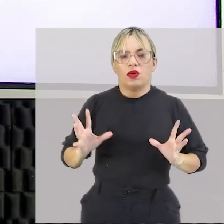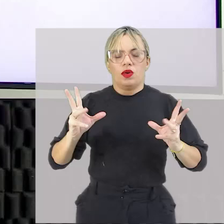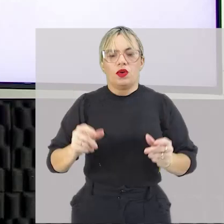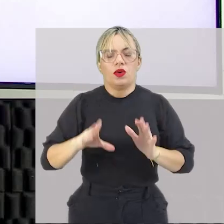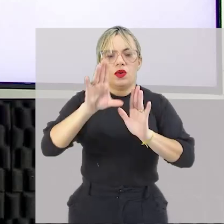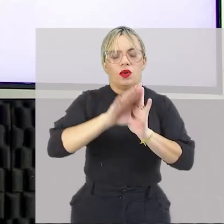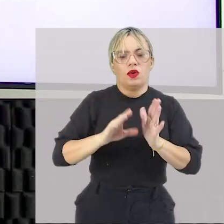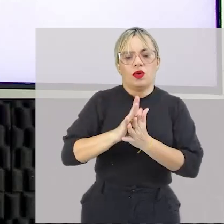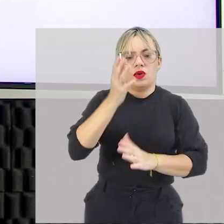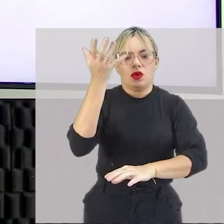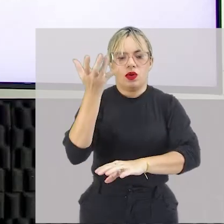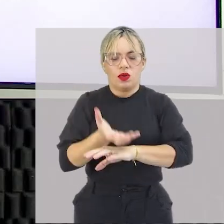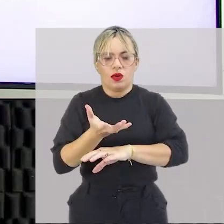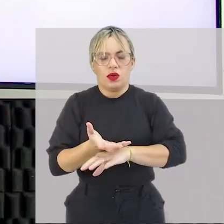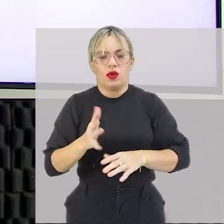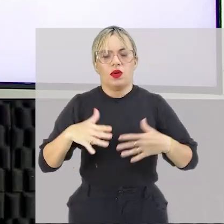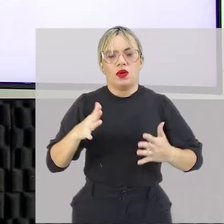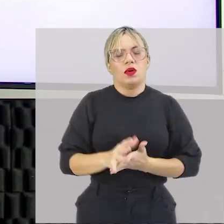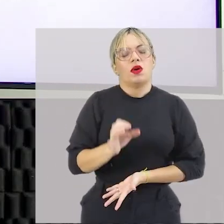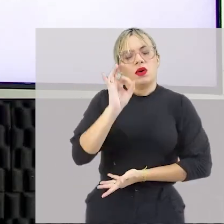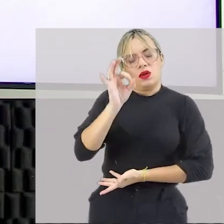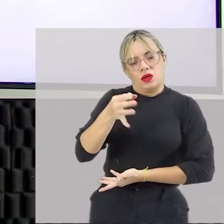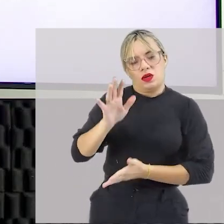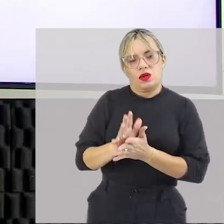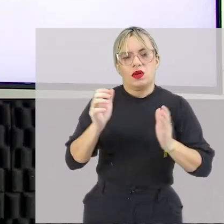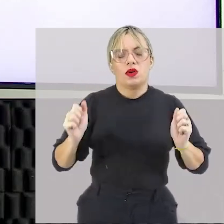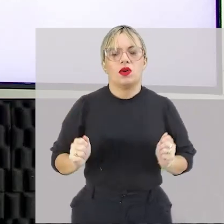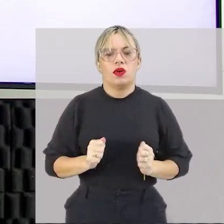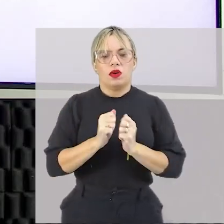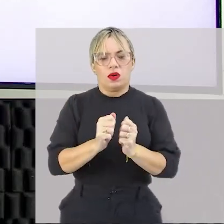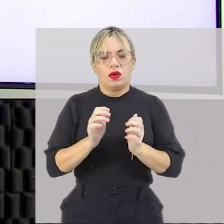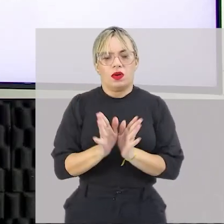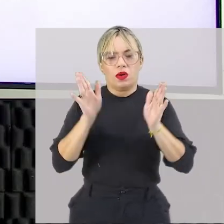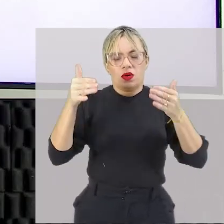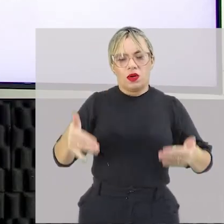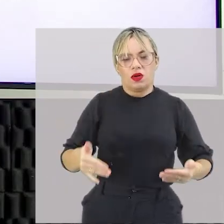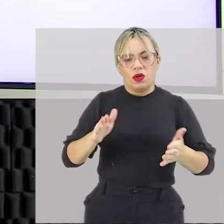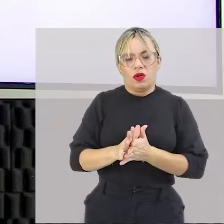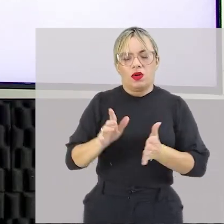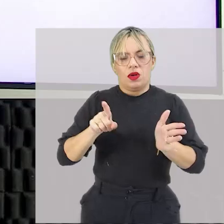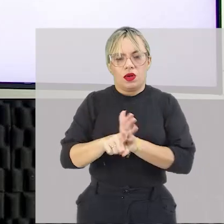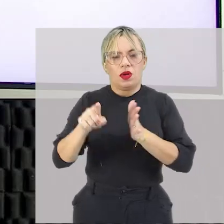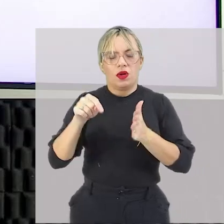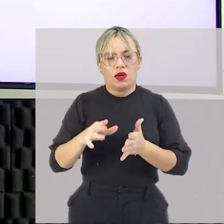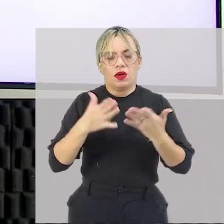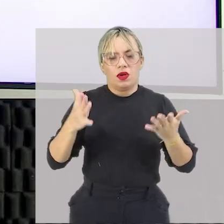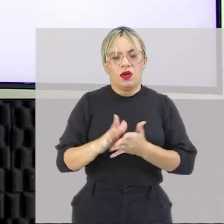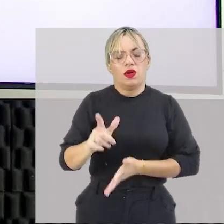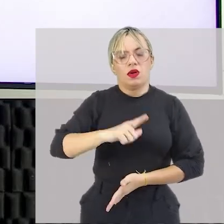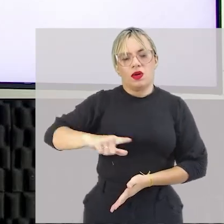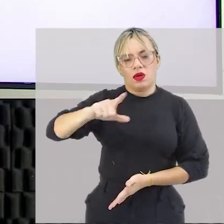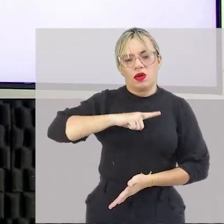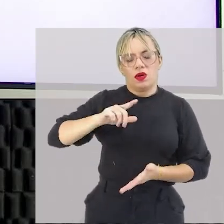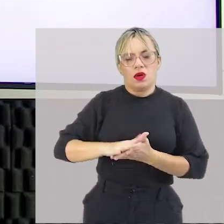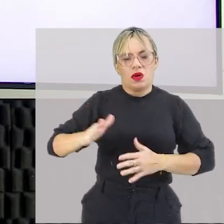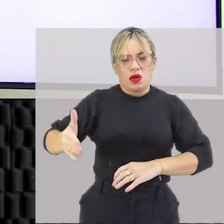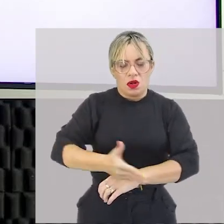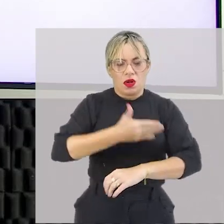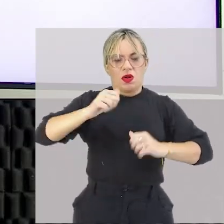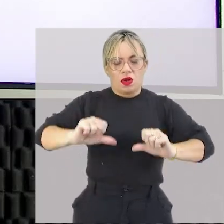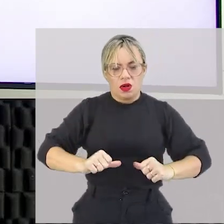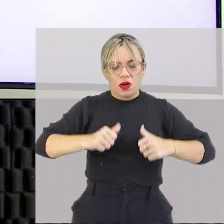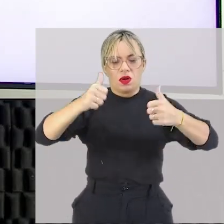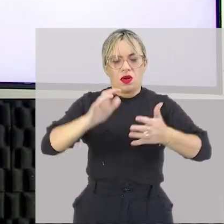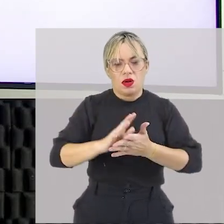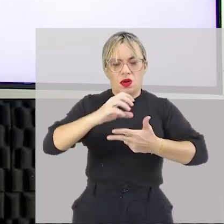componentes curriculares, e tenho certeza que se você acompanhar direitinho, prestar atenção, tirar suas dúvidas, você vai ter sim um bom desempenho,